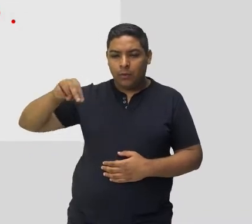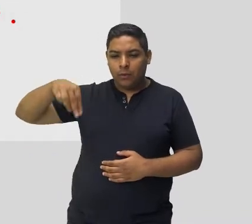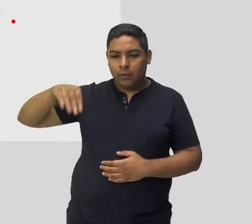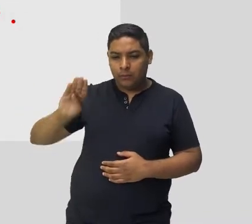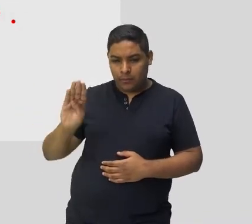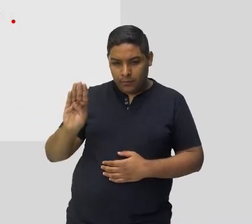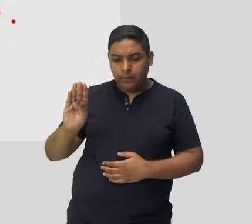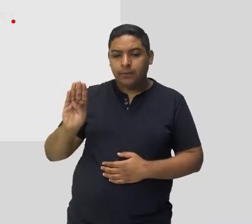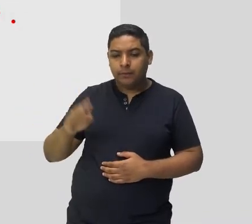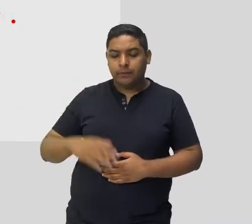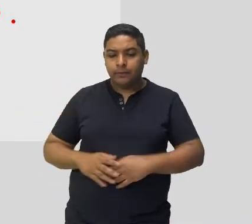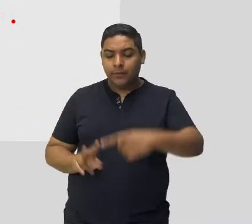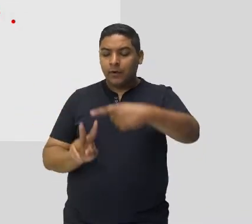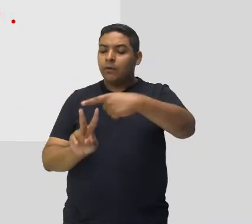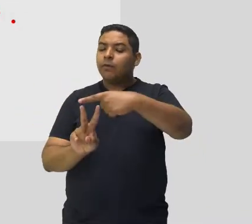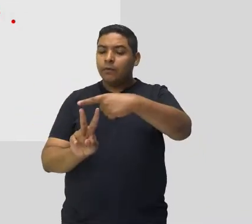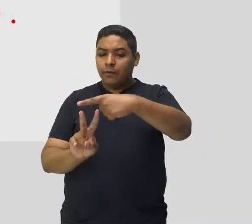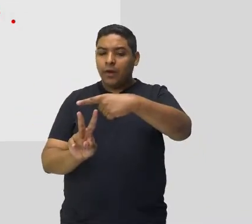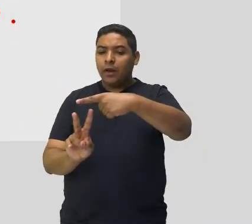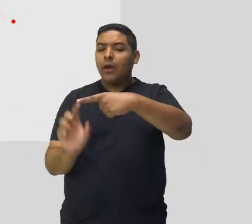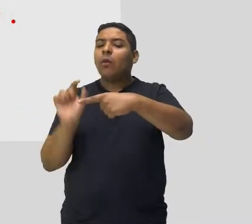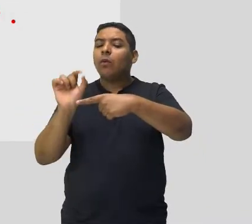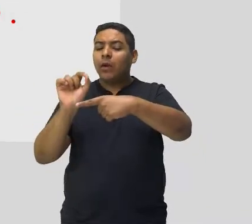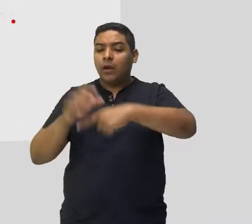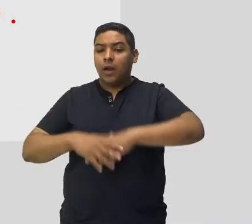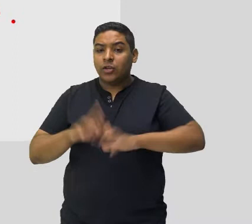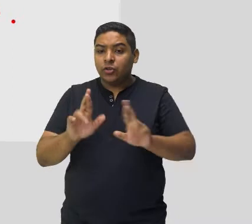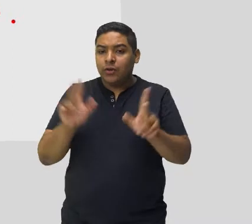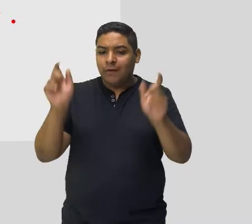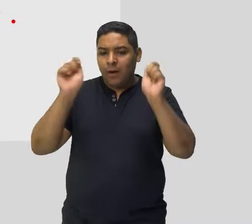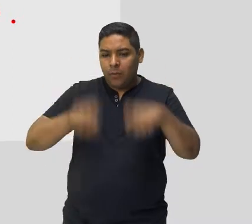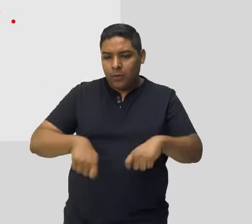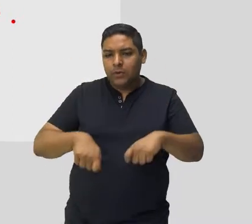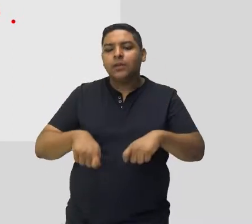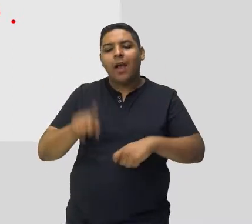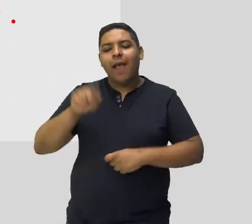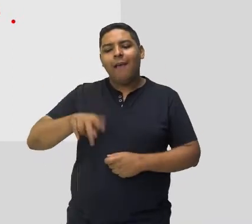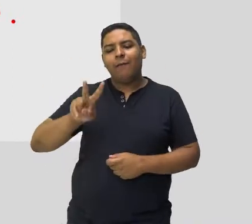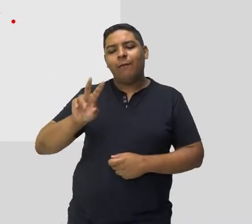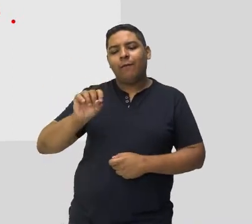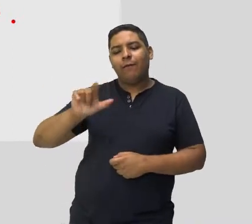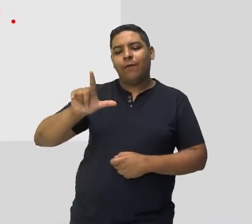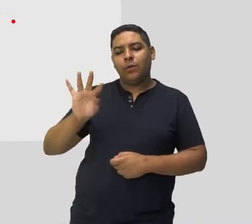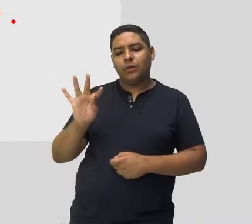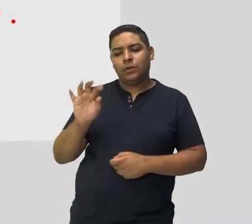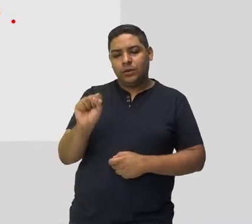ser a nossa diferença de potencial, que é medida em volts.